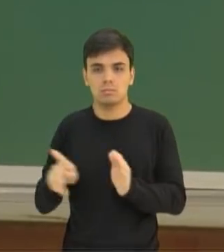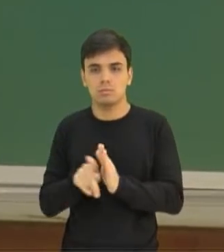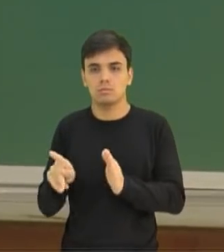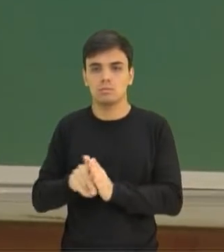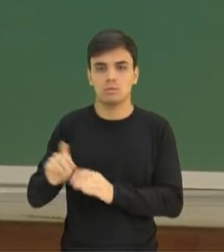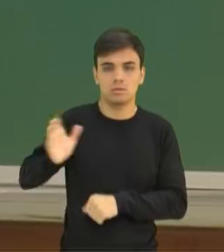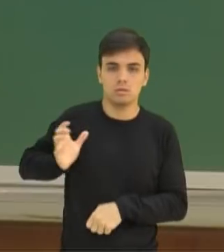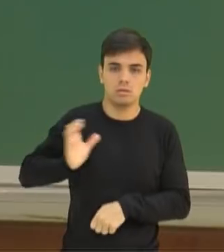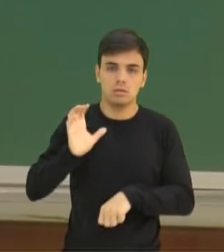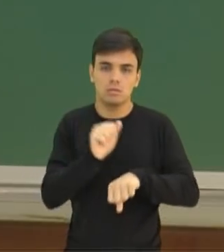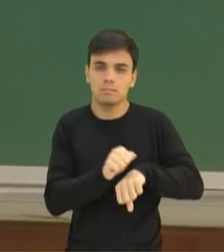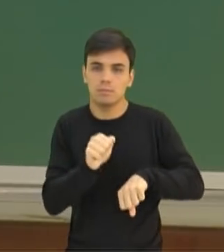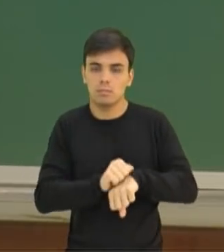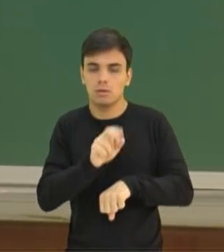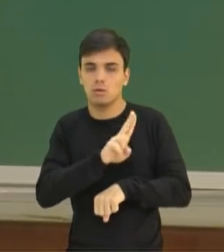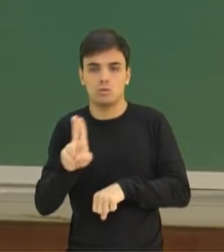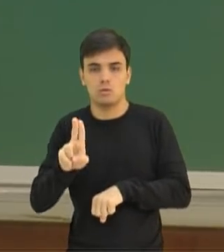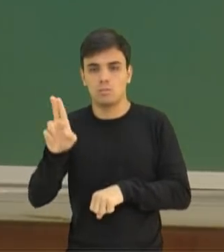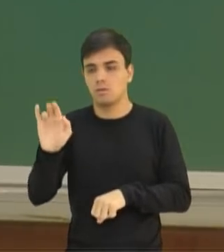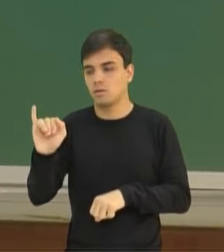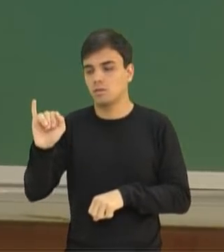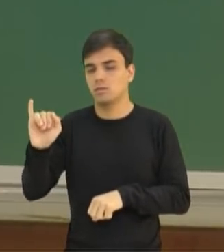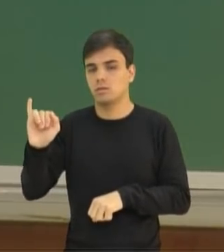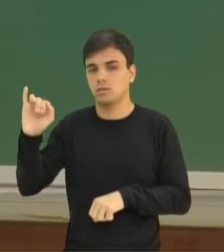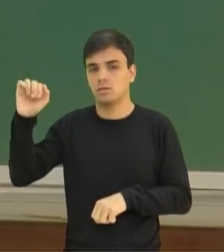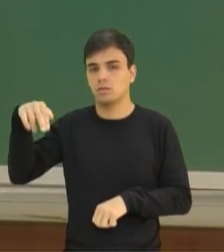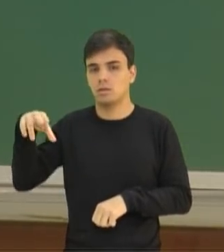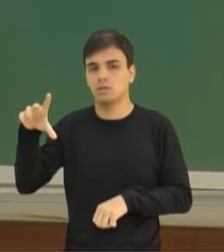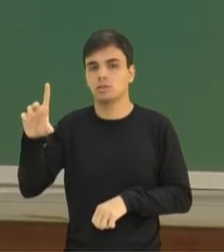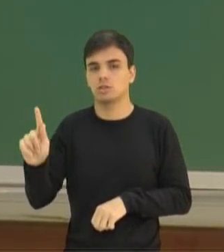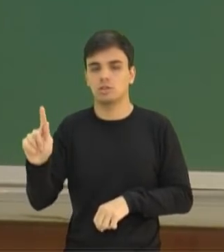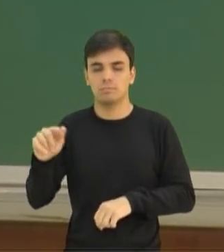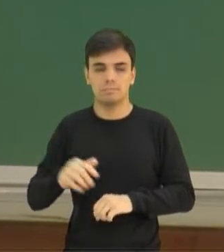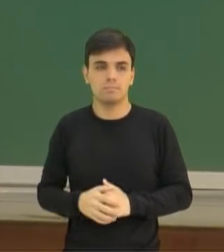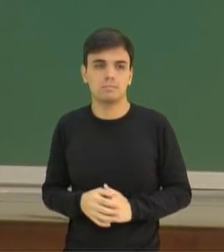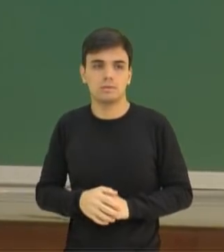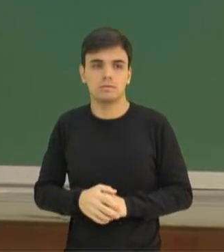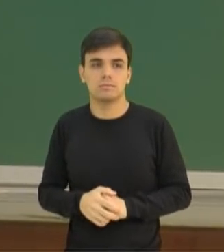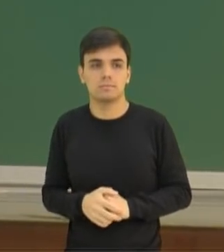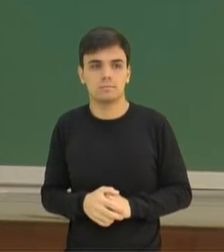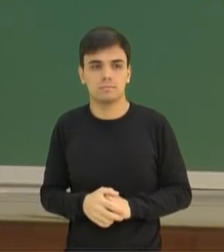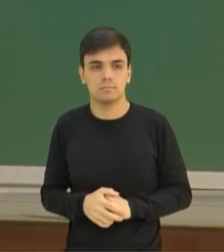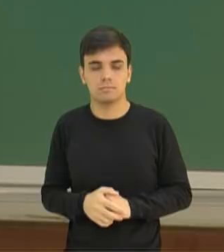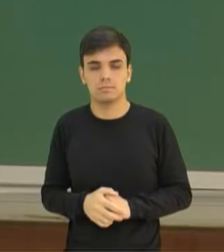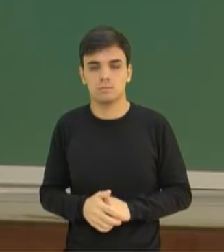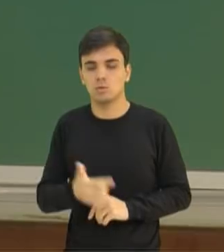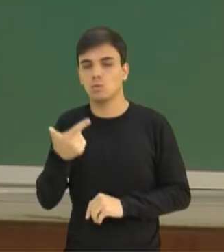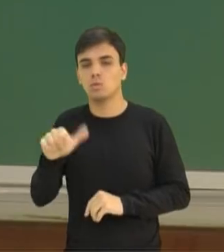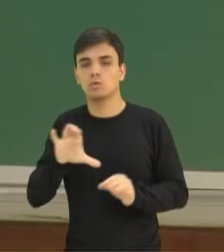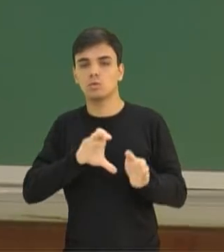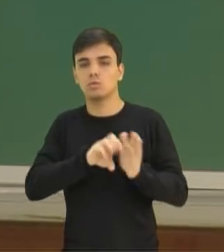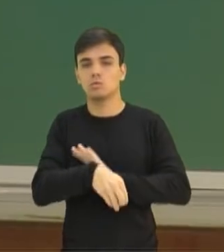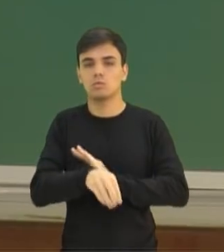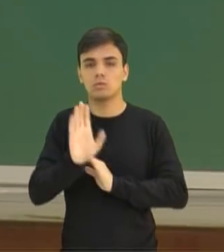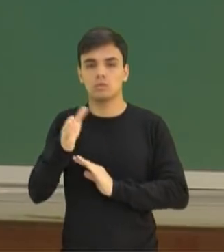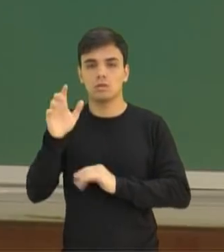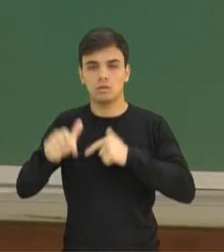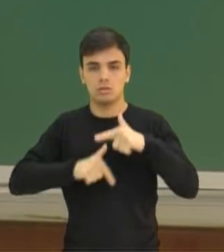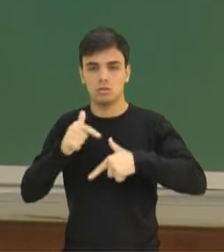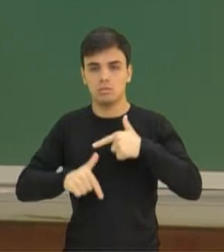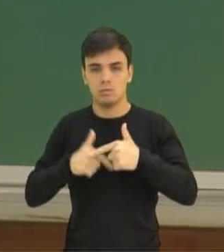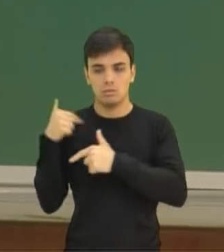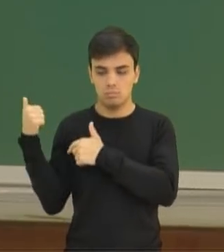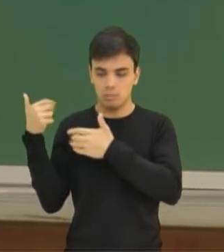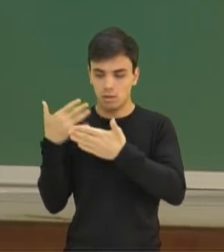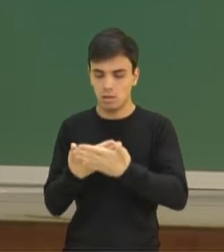e os mais pobres, que é o chamado índice de Gini. Agora, se vocês ouvirem falar, vocês já sabem. Outro conceito que a gente trabalhou ao longo das nossas